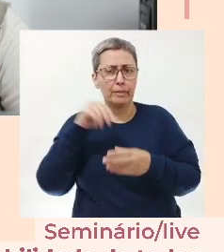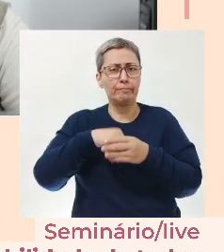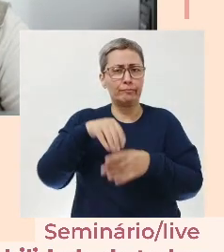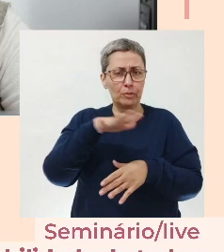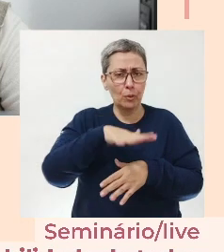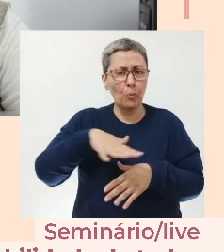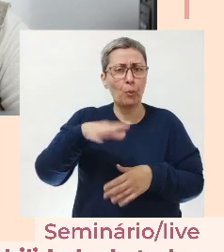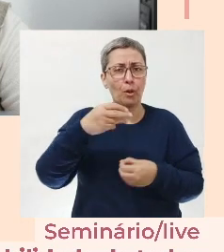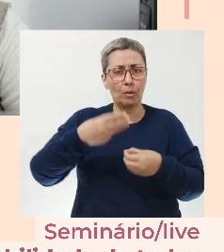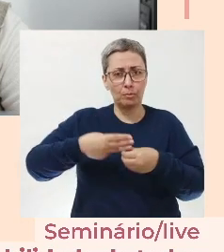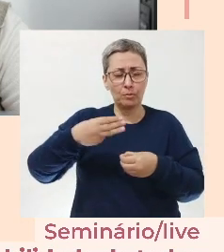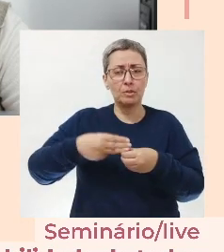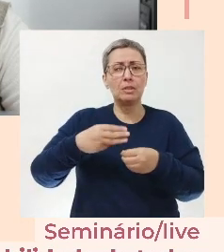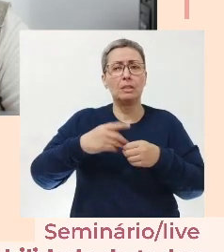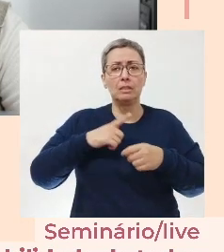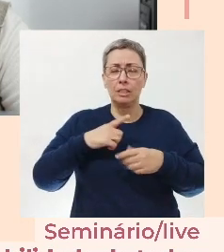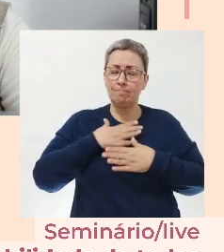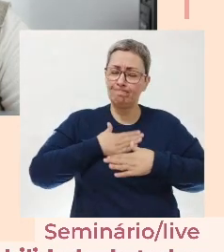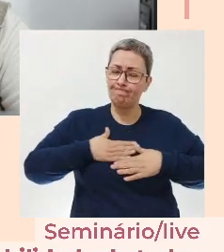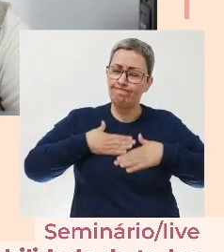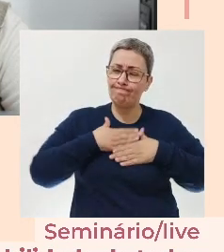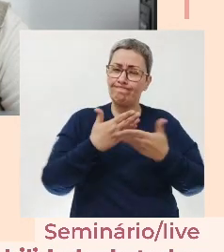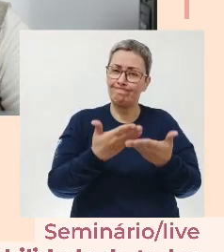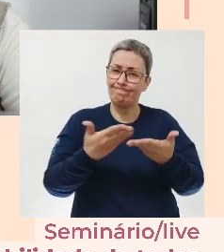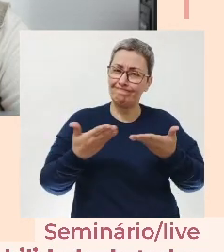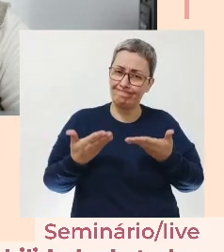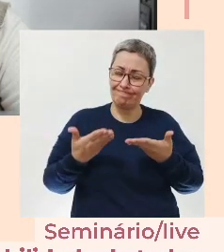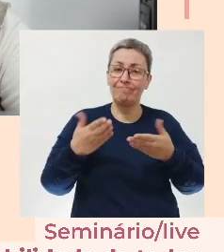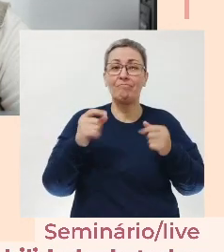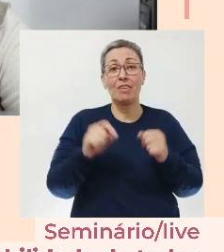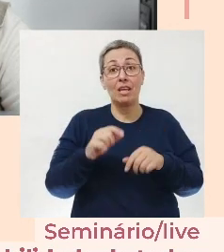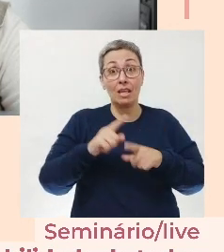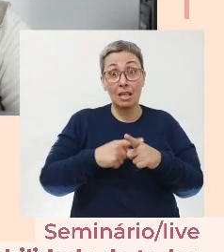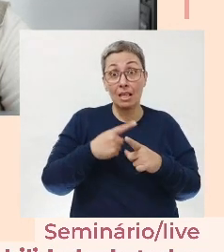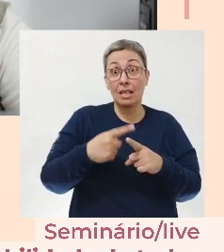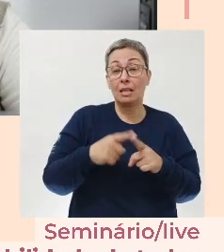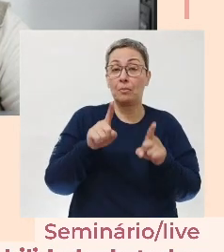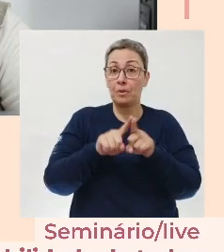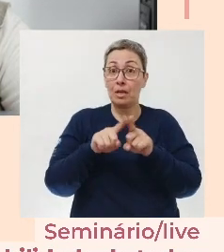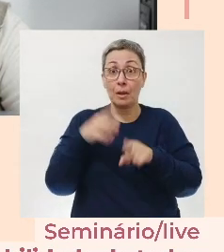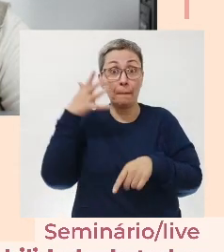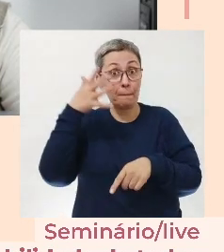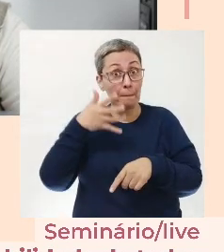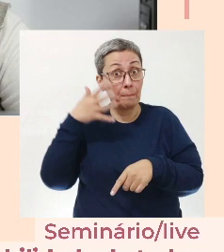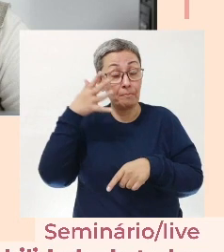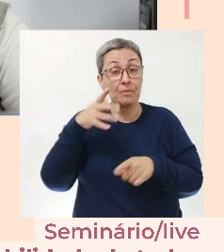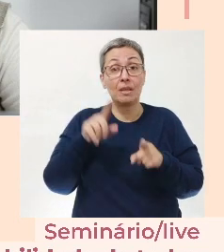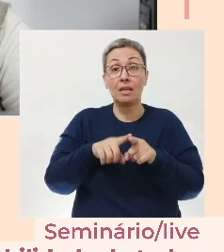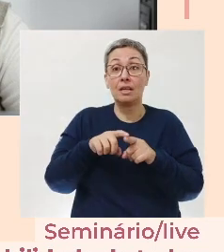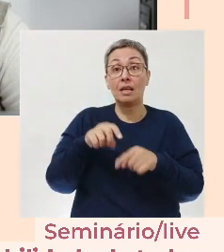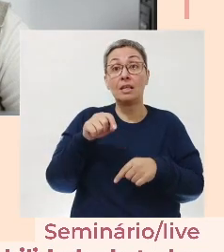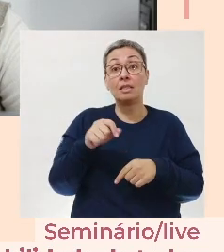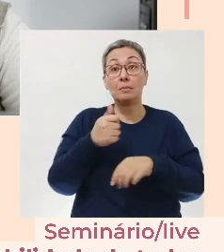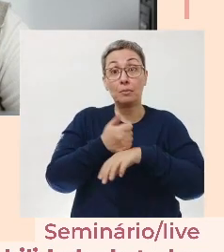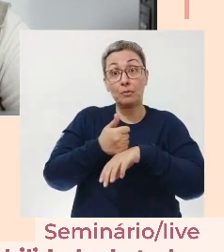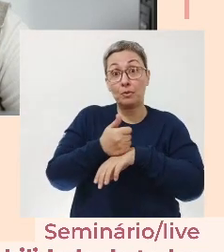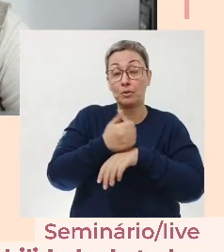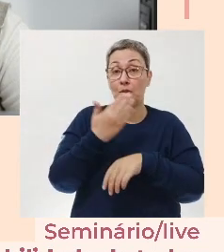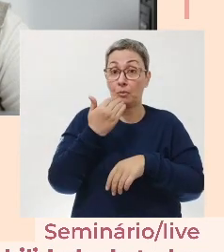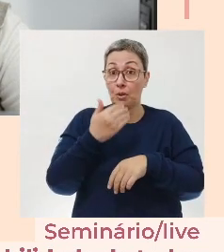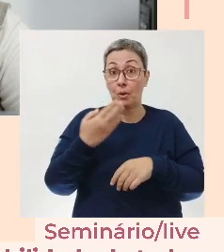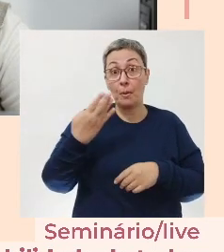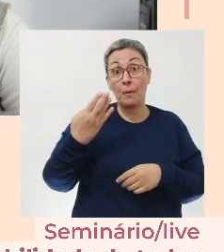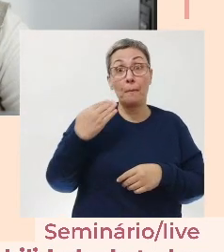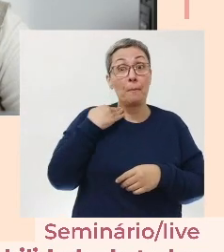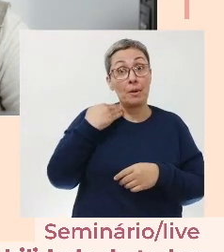aqui dentro do nosso município. A gente tem muito prazer em estar recebendo ela. Além dessa palestra, nós vamos ter a palestra da